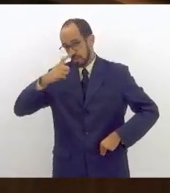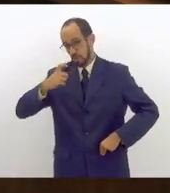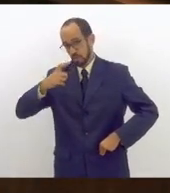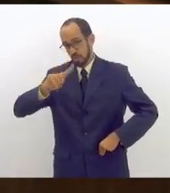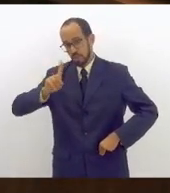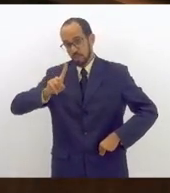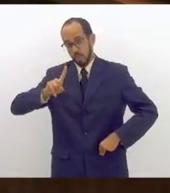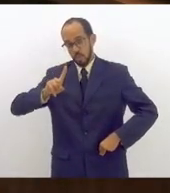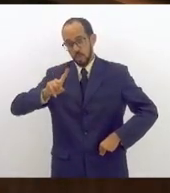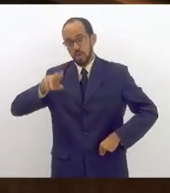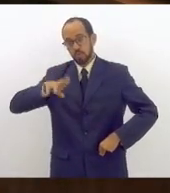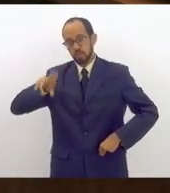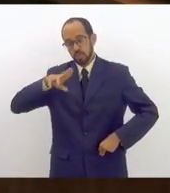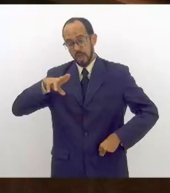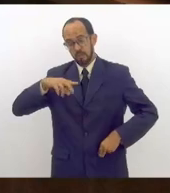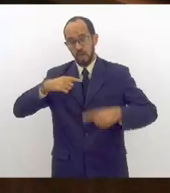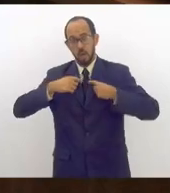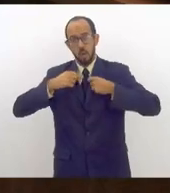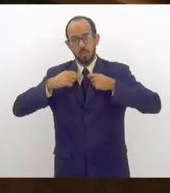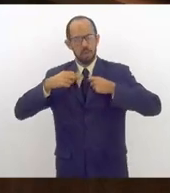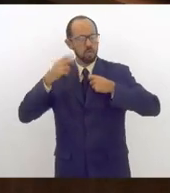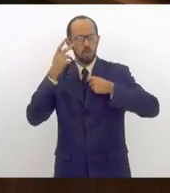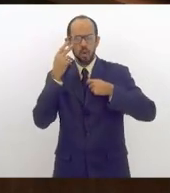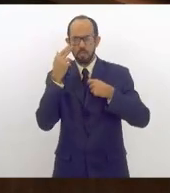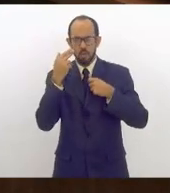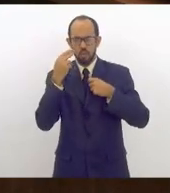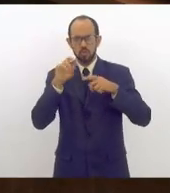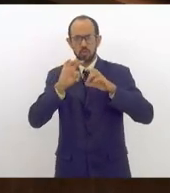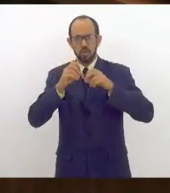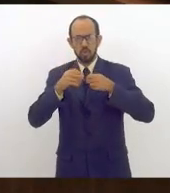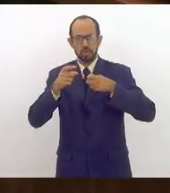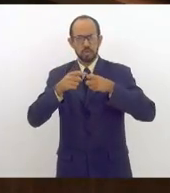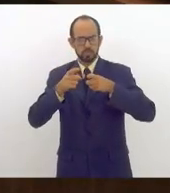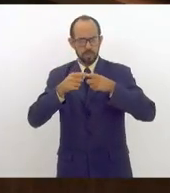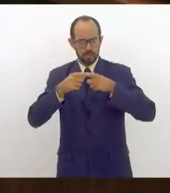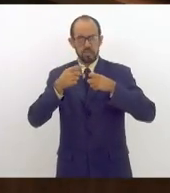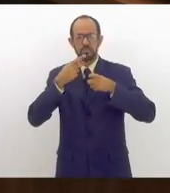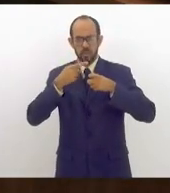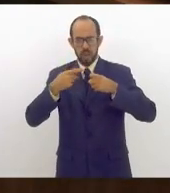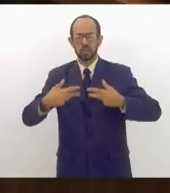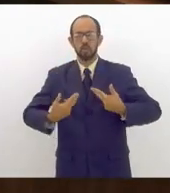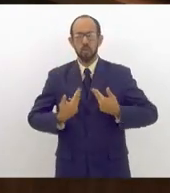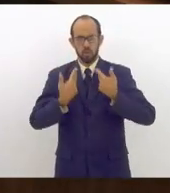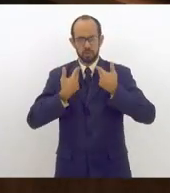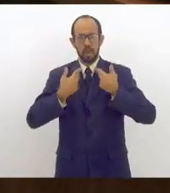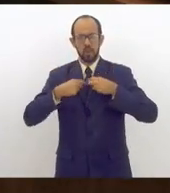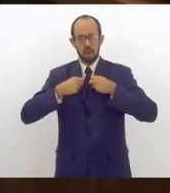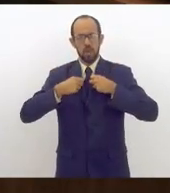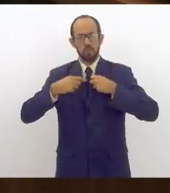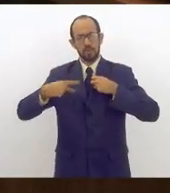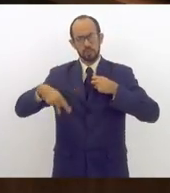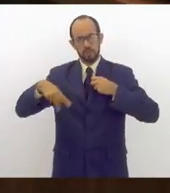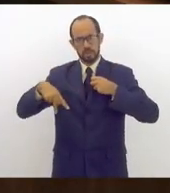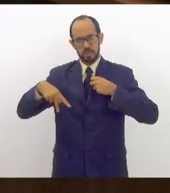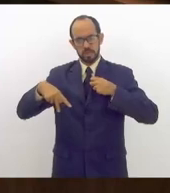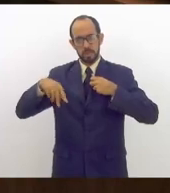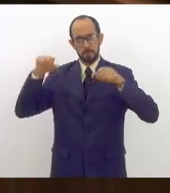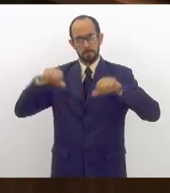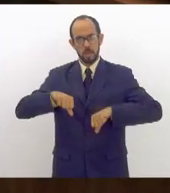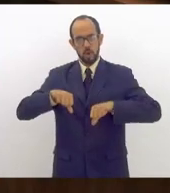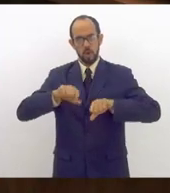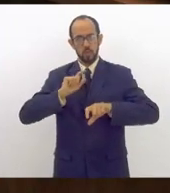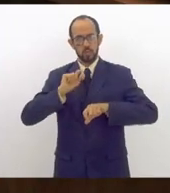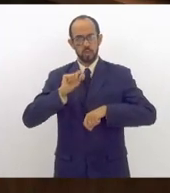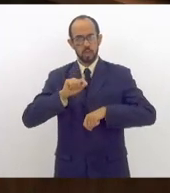todas as médicas que estavam lá, disseram inclusive que cortaram o pijama. E o que é pior, o garoto tinha um olho